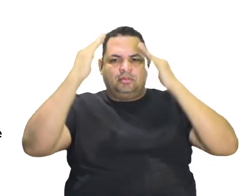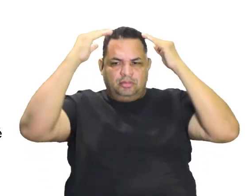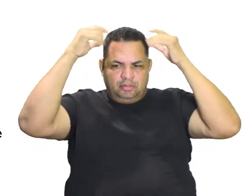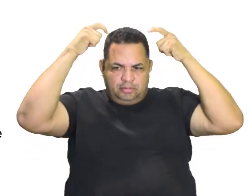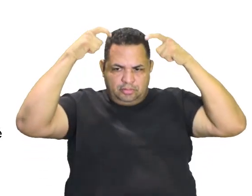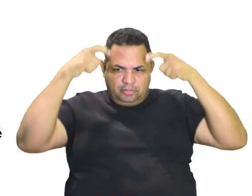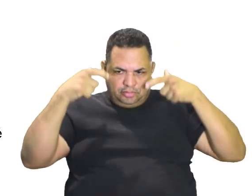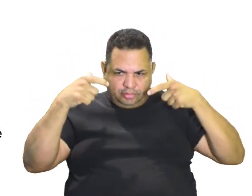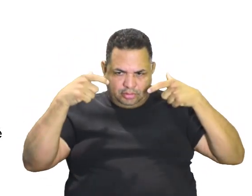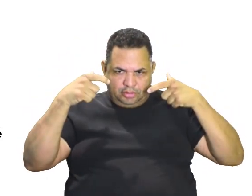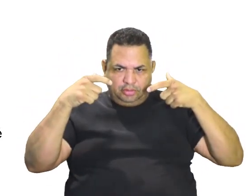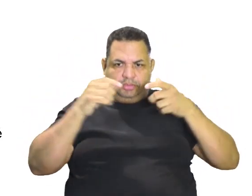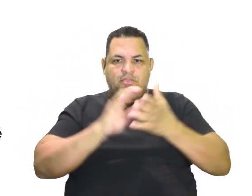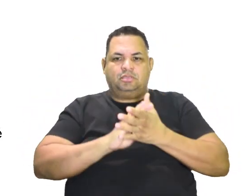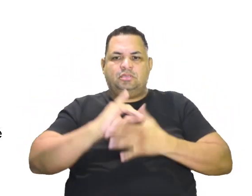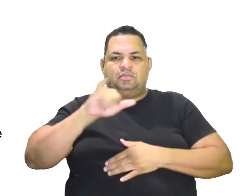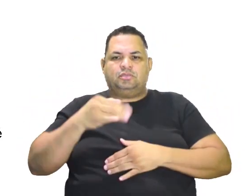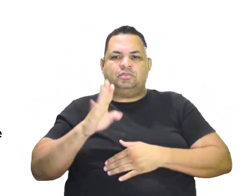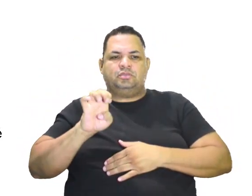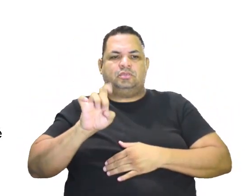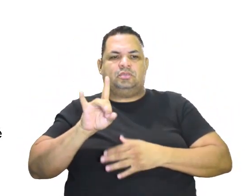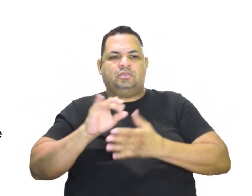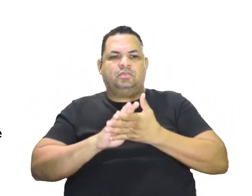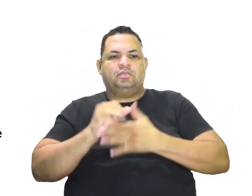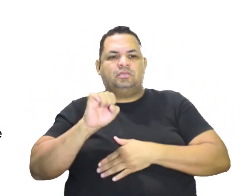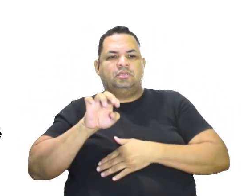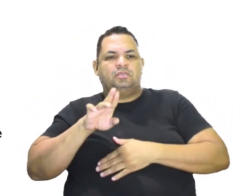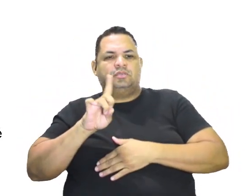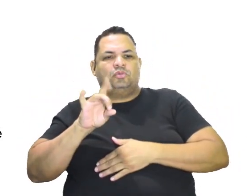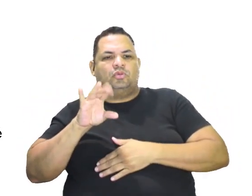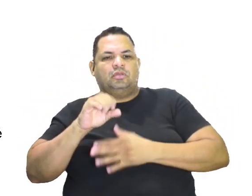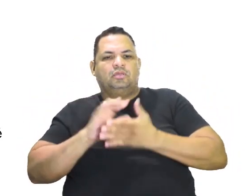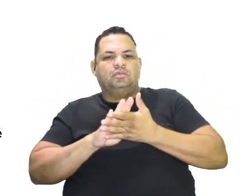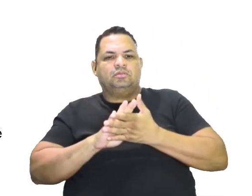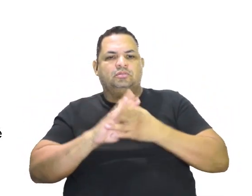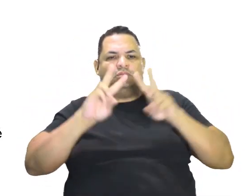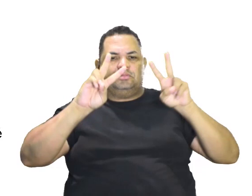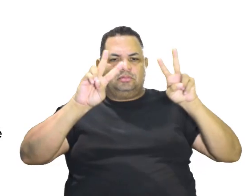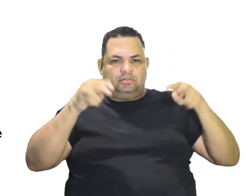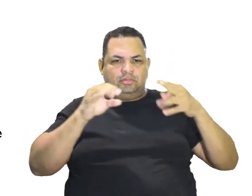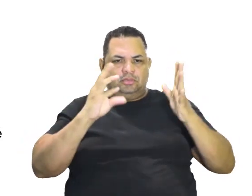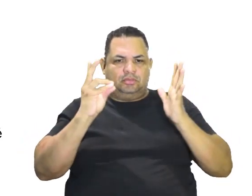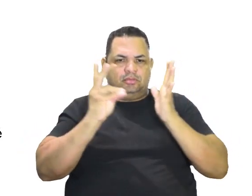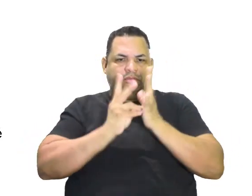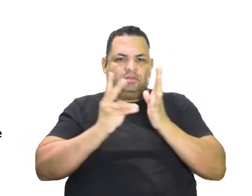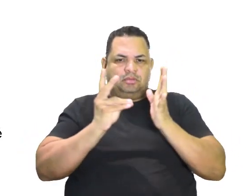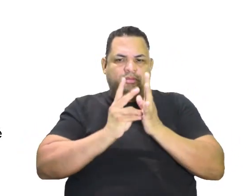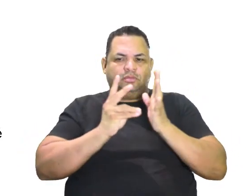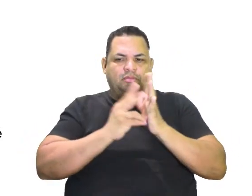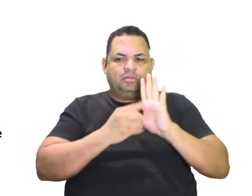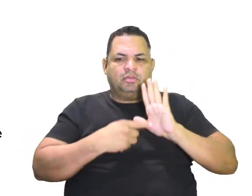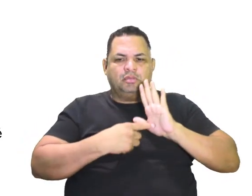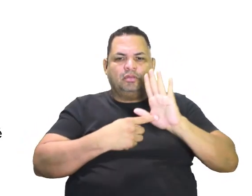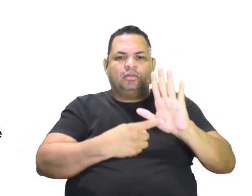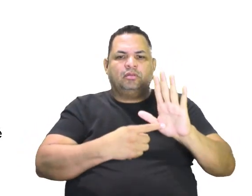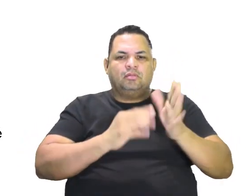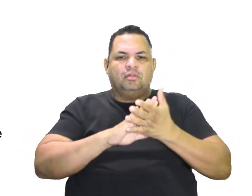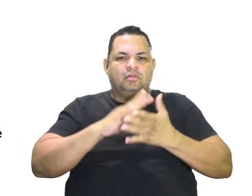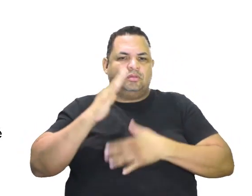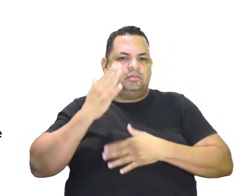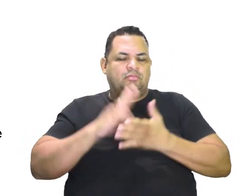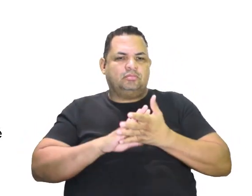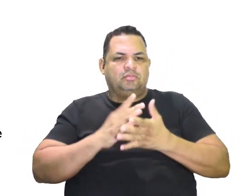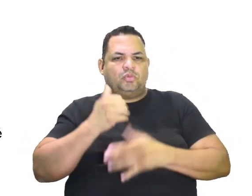Durão. É um tema indianista, quer dizer, mostrando a Índia,